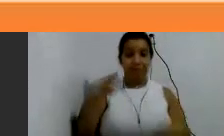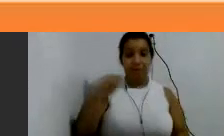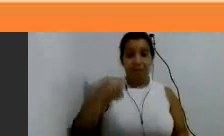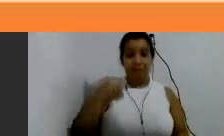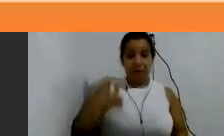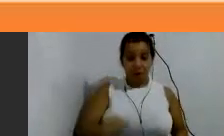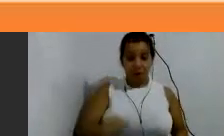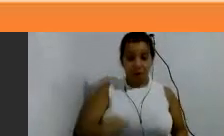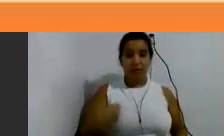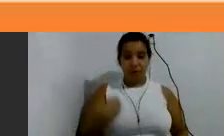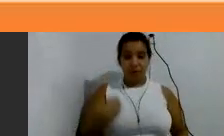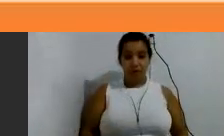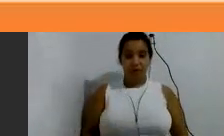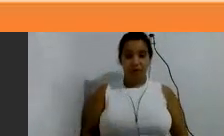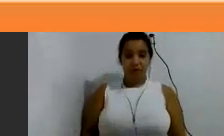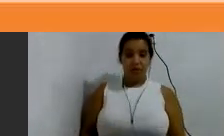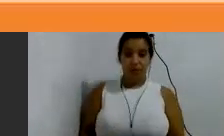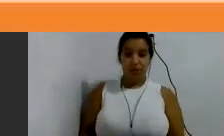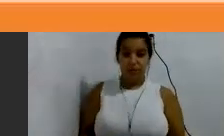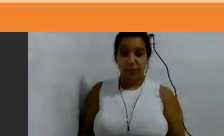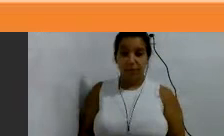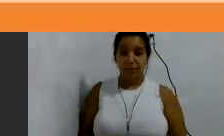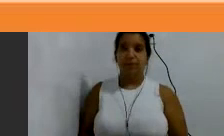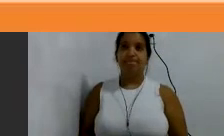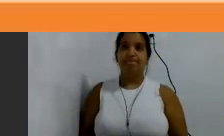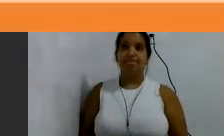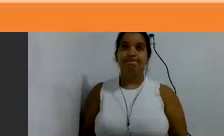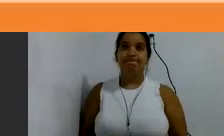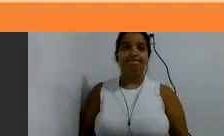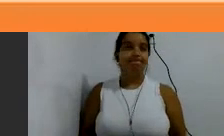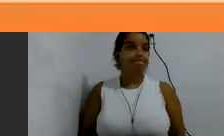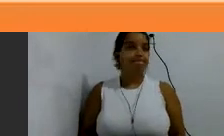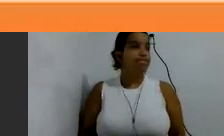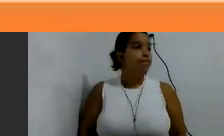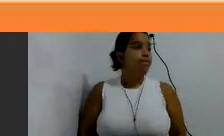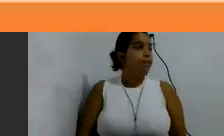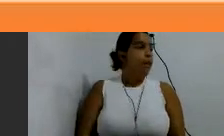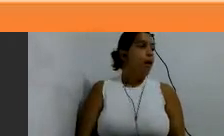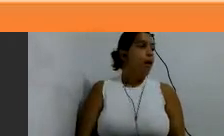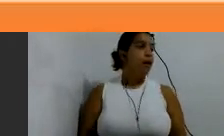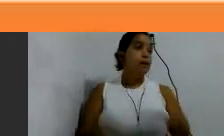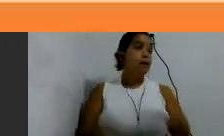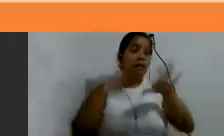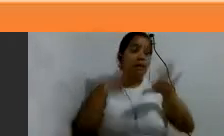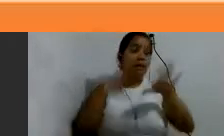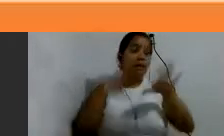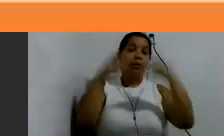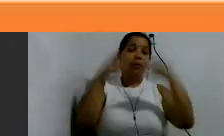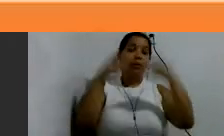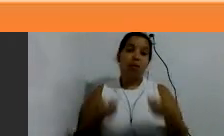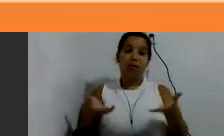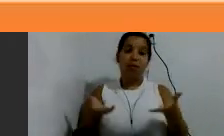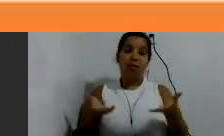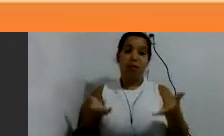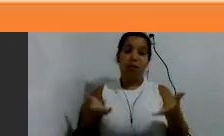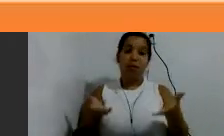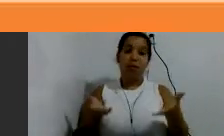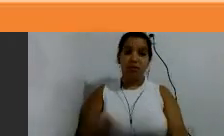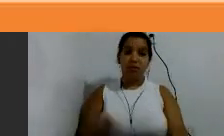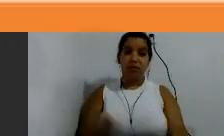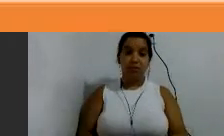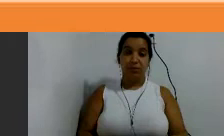malária aí no meio. Então, se isso for de que eu uma região difícil, nem faz o diagnóstico, já trata.